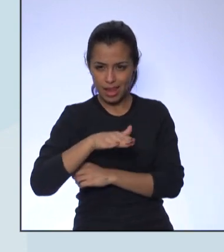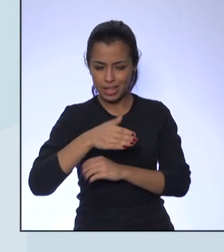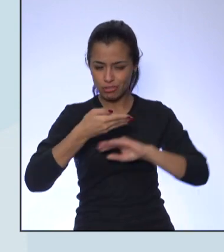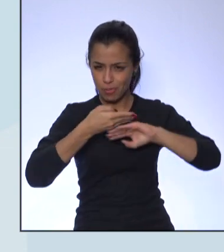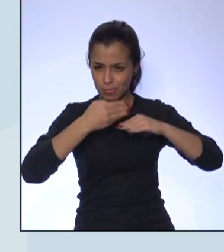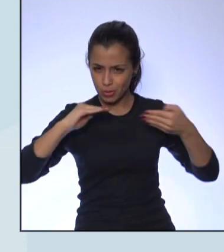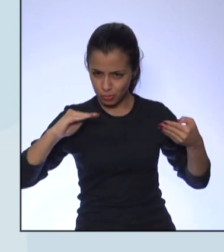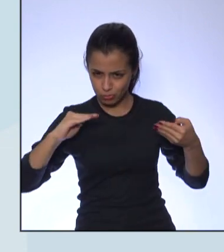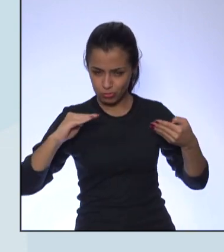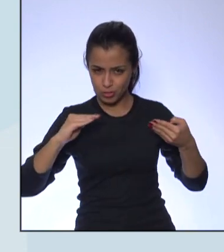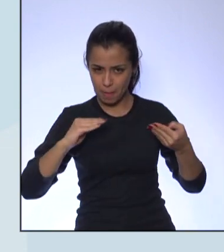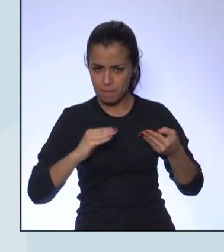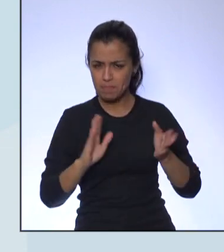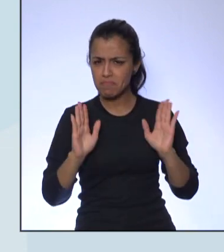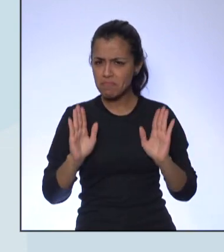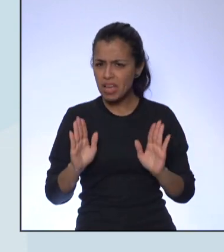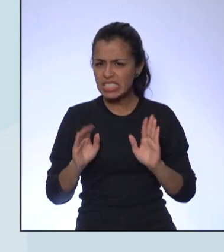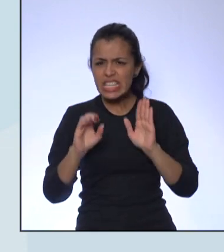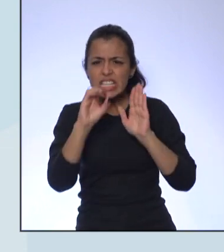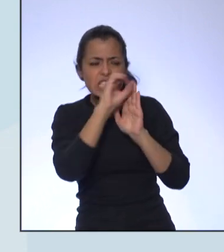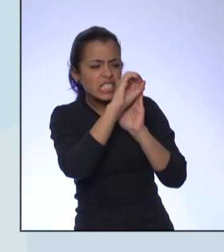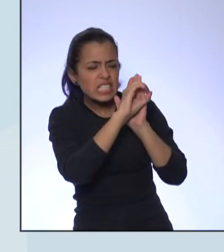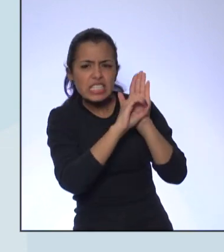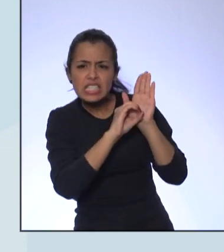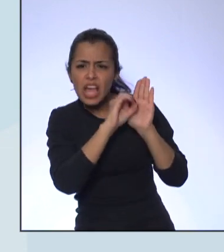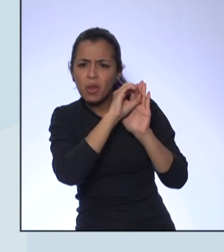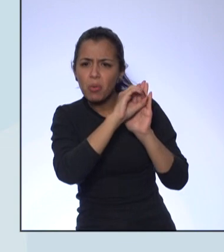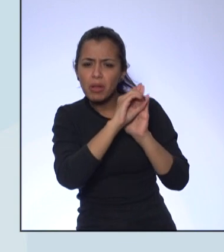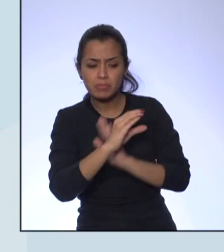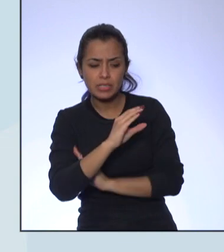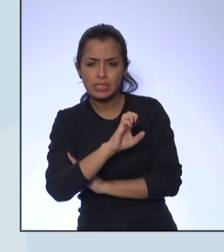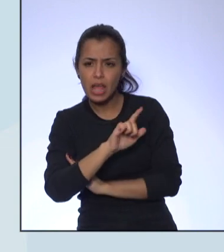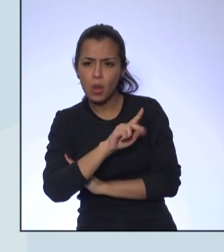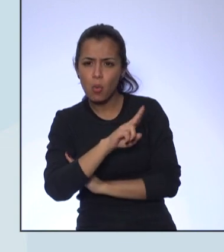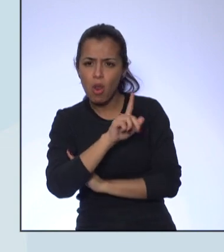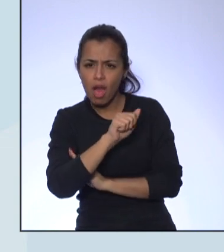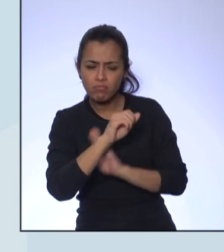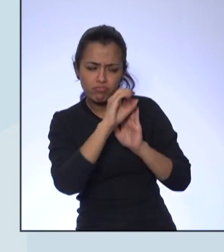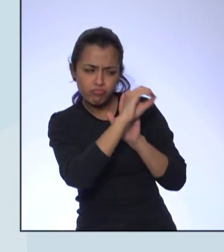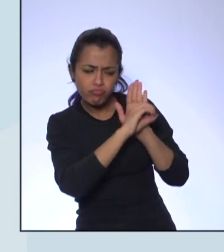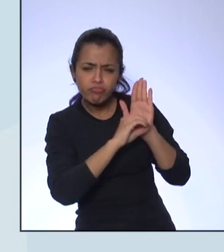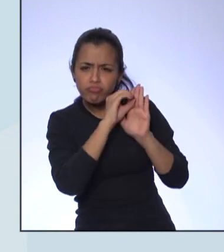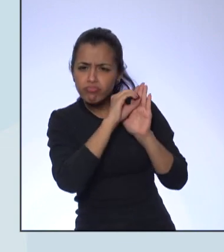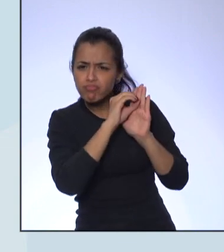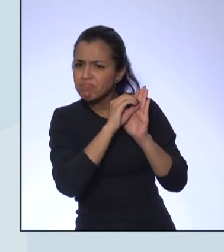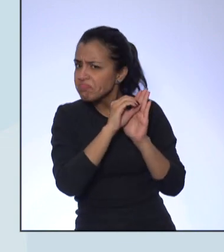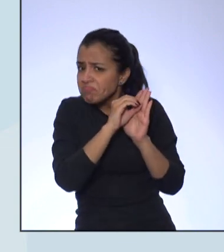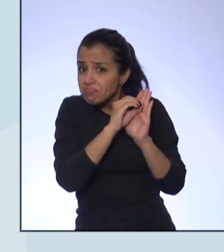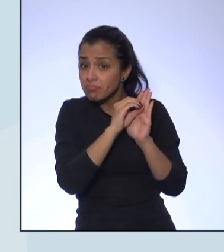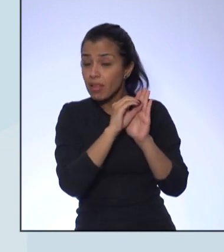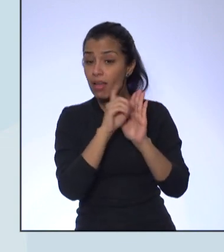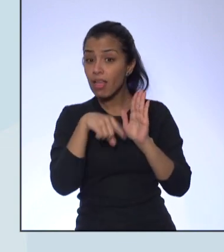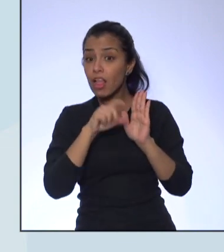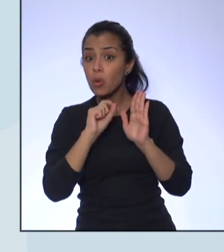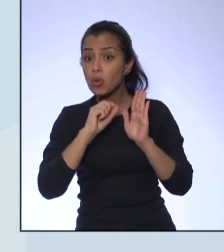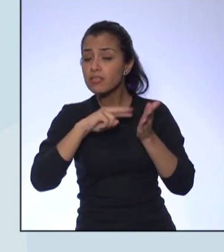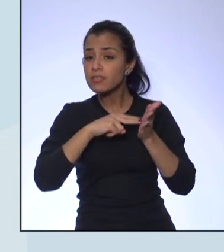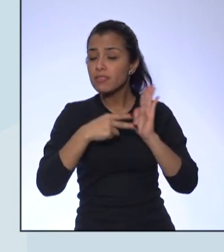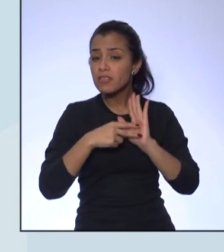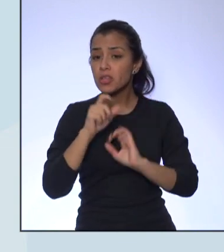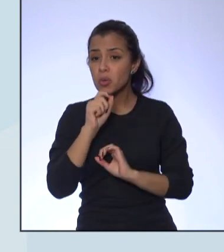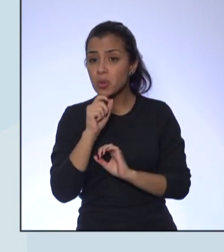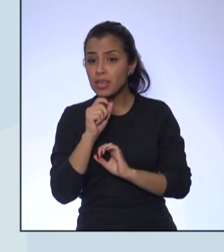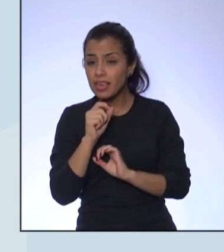para vocês, o que é uma célula? Então, a gente sabe que aqueles seres, né, aquelas imagens, elas demonstraram que todos eles